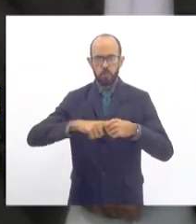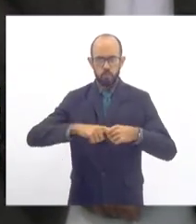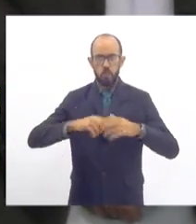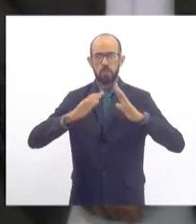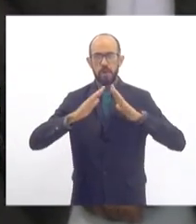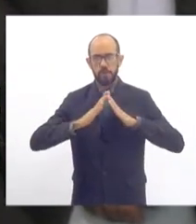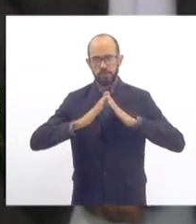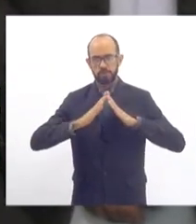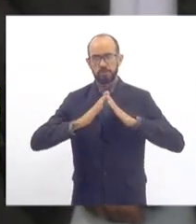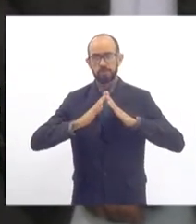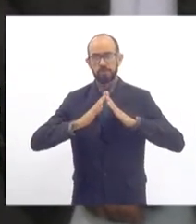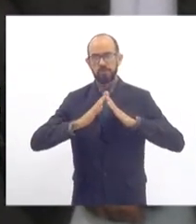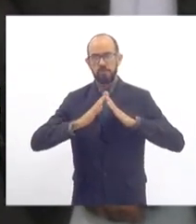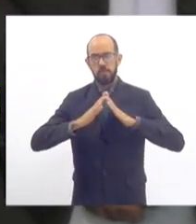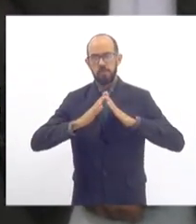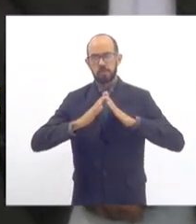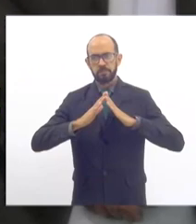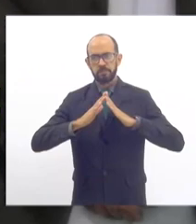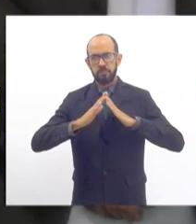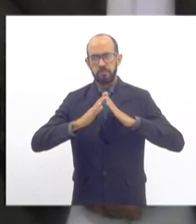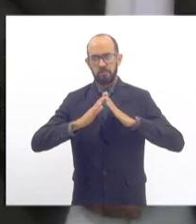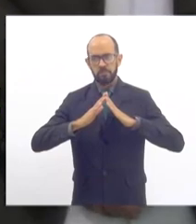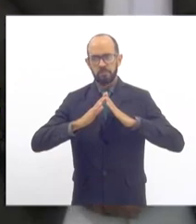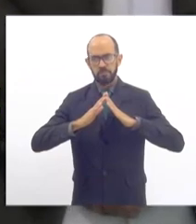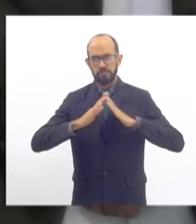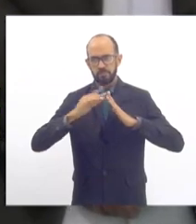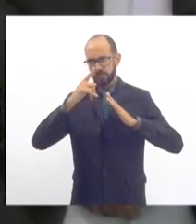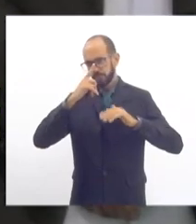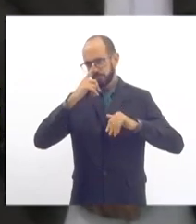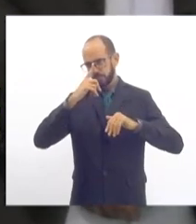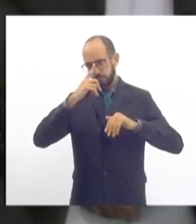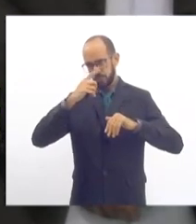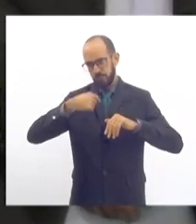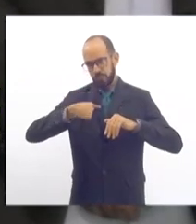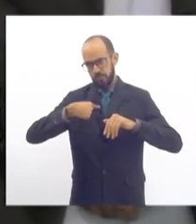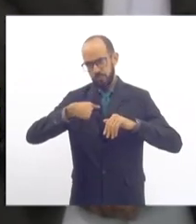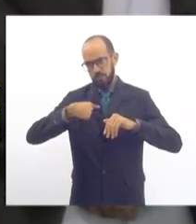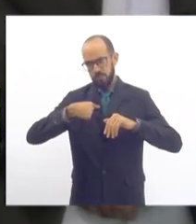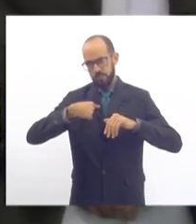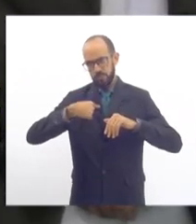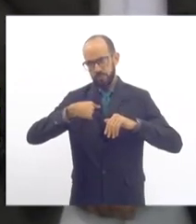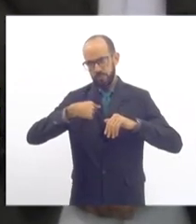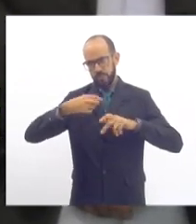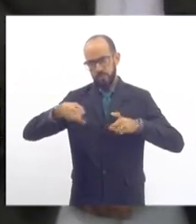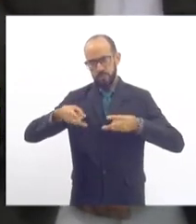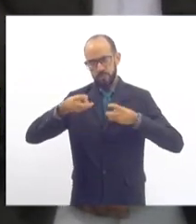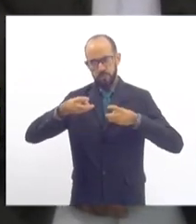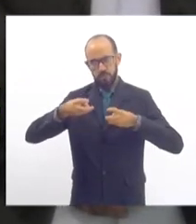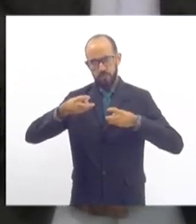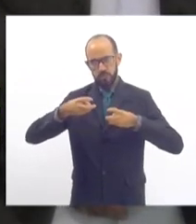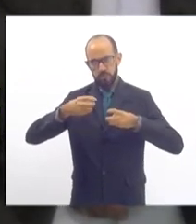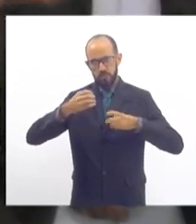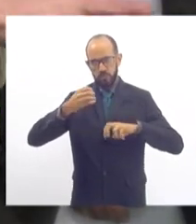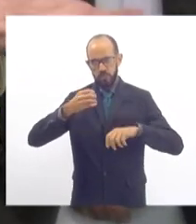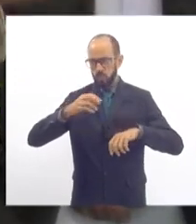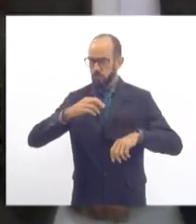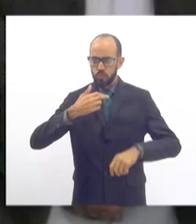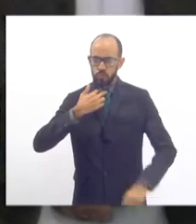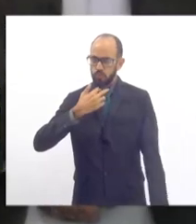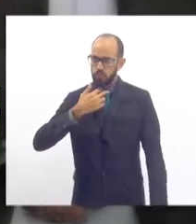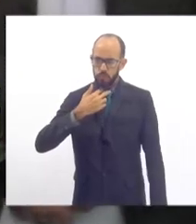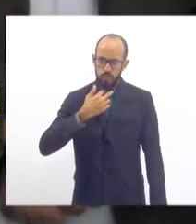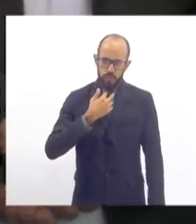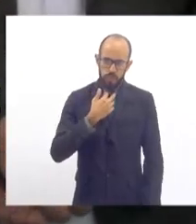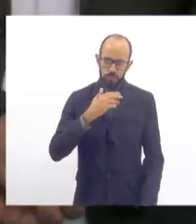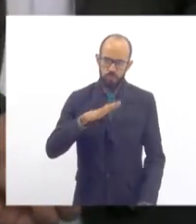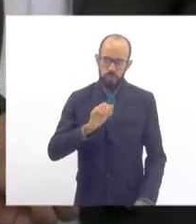casa, e até entendendo eu que não deveria, mas foi para a Procuradoria Previdenciária, para